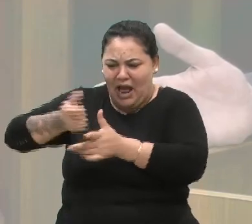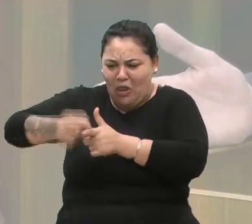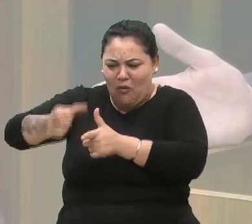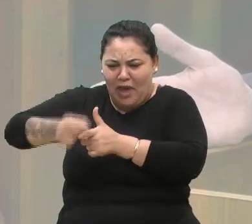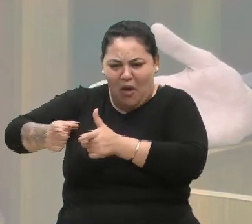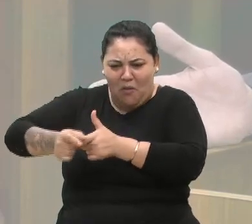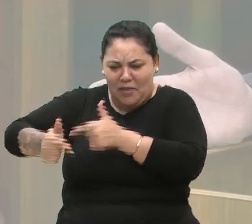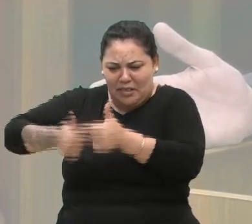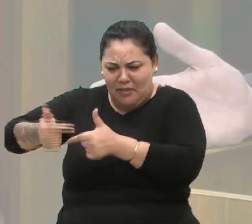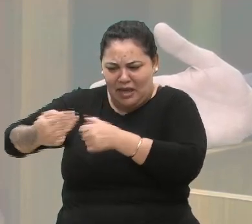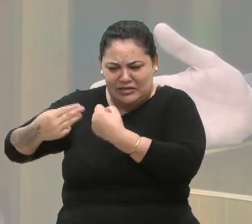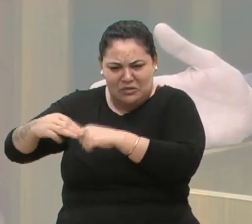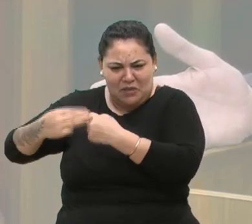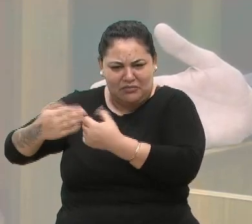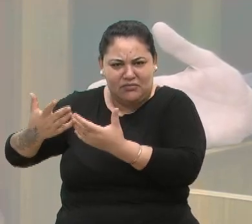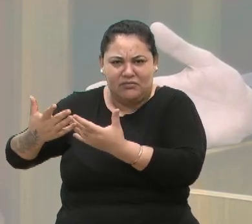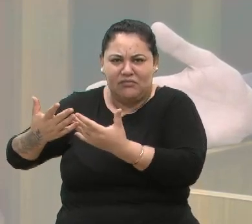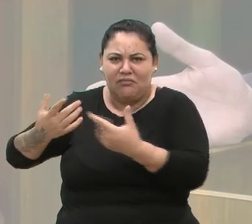É complicado.